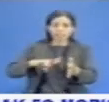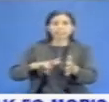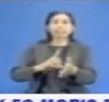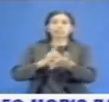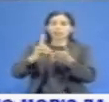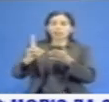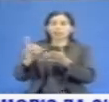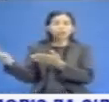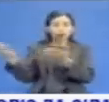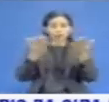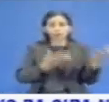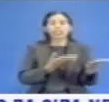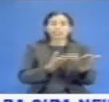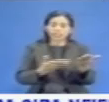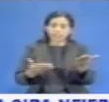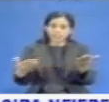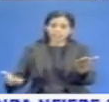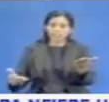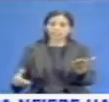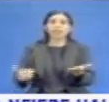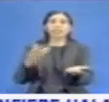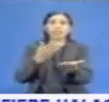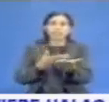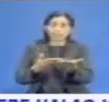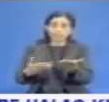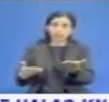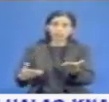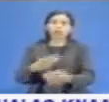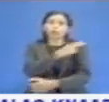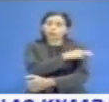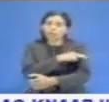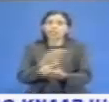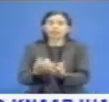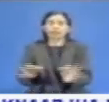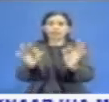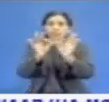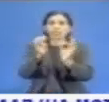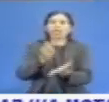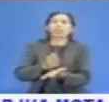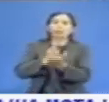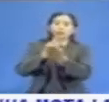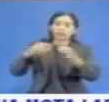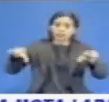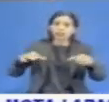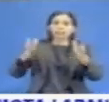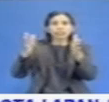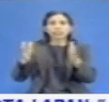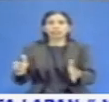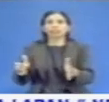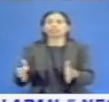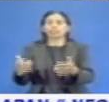no médico nebe importante para Timor-Leste no facilitamos movimento trabalhador humanitário